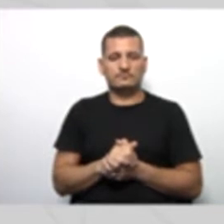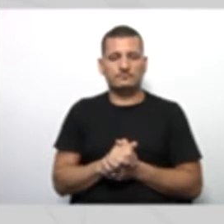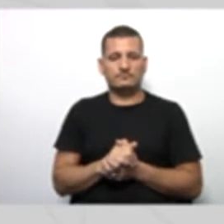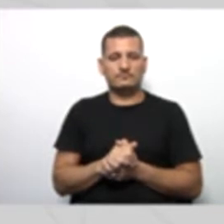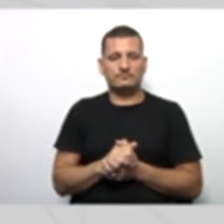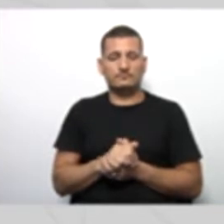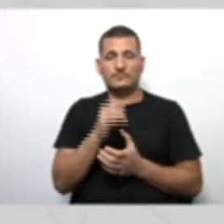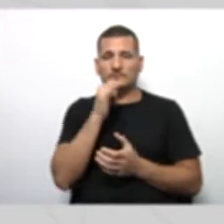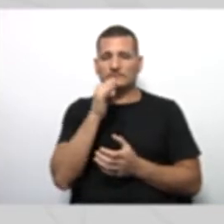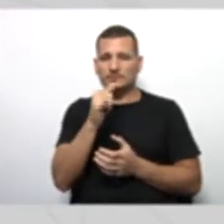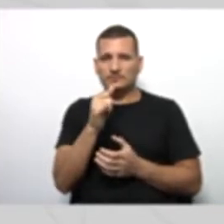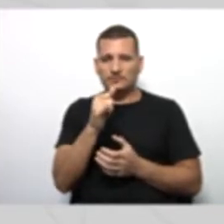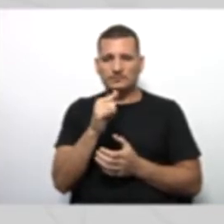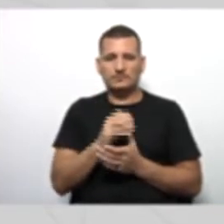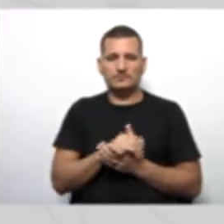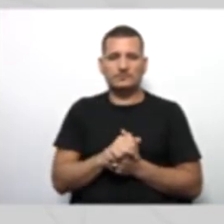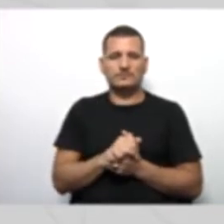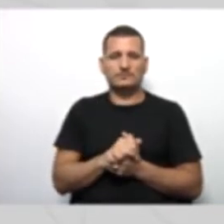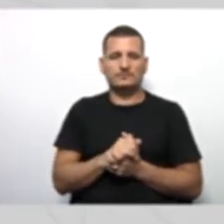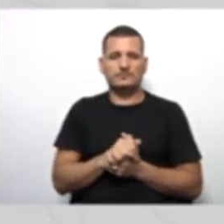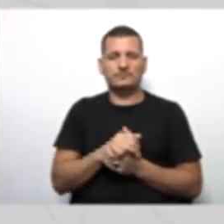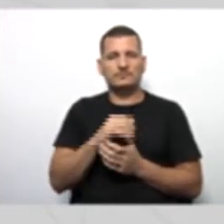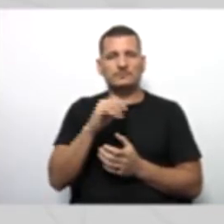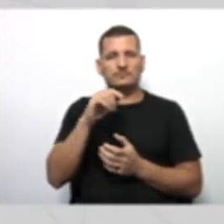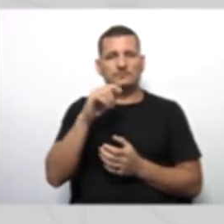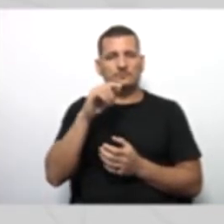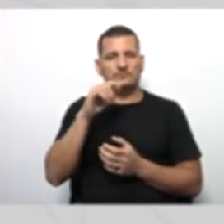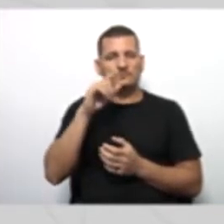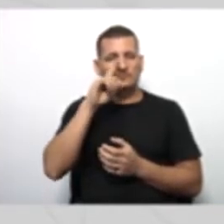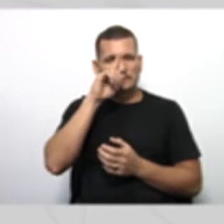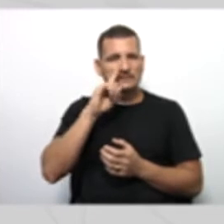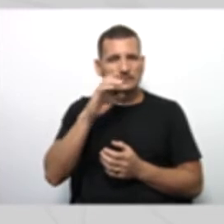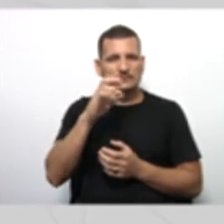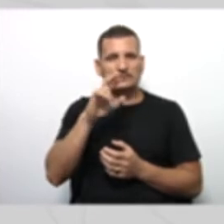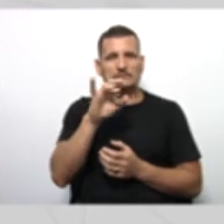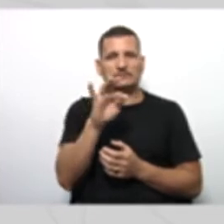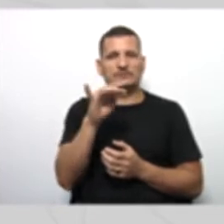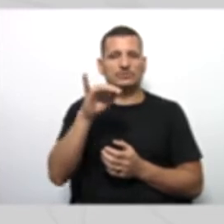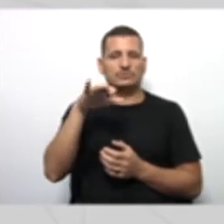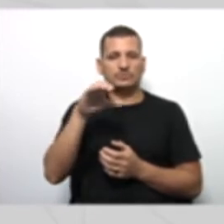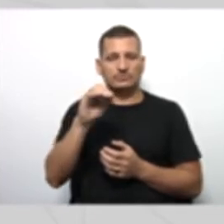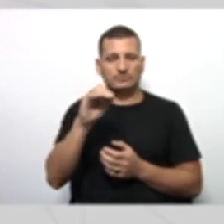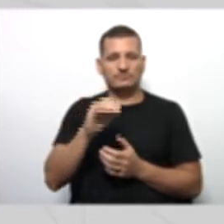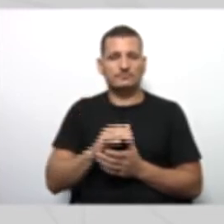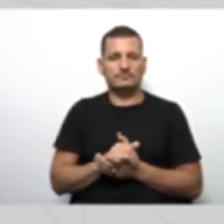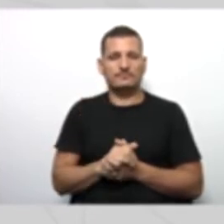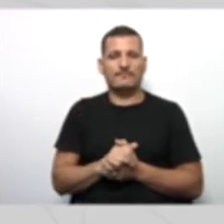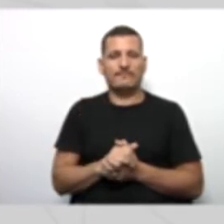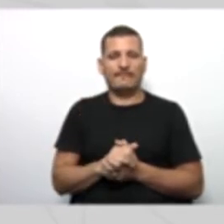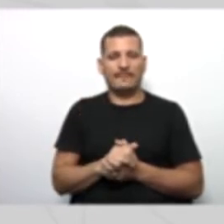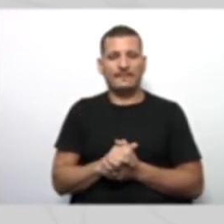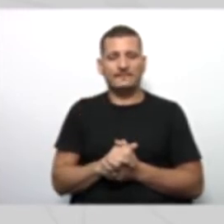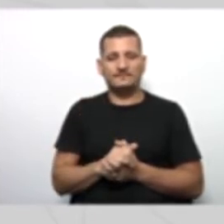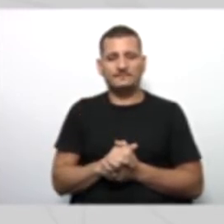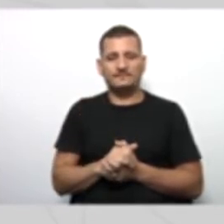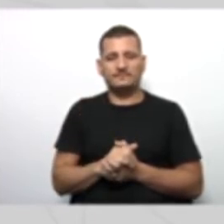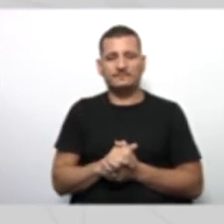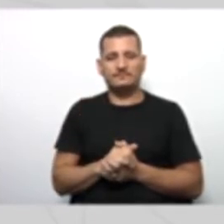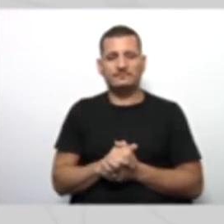Agora eu vou pontuar aqui, dar número mesmo, classificar. A questão